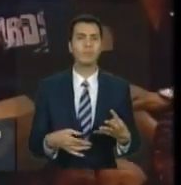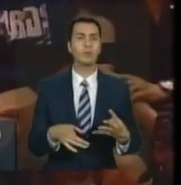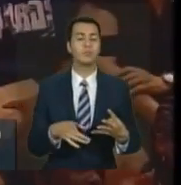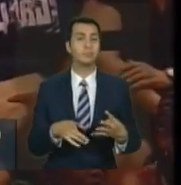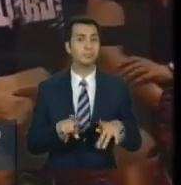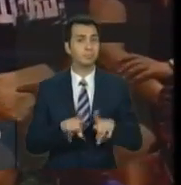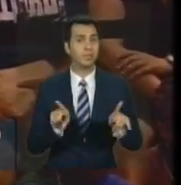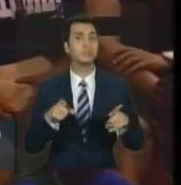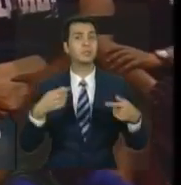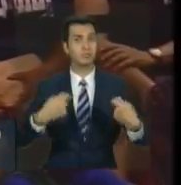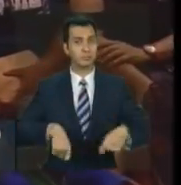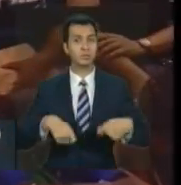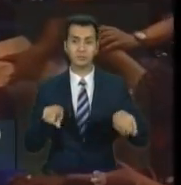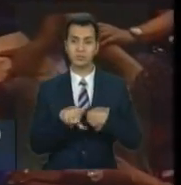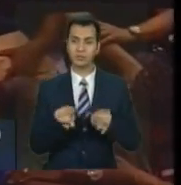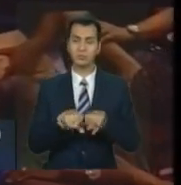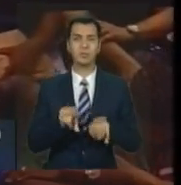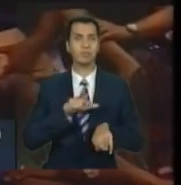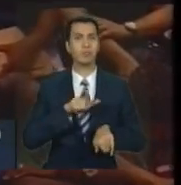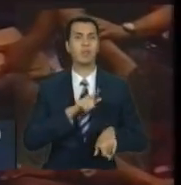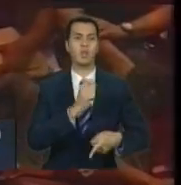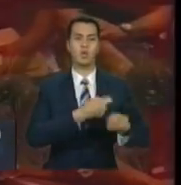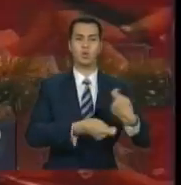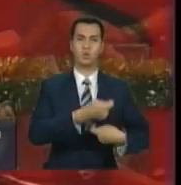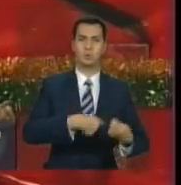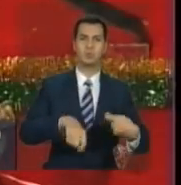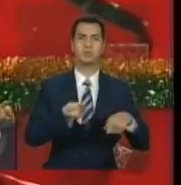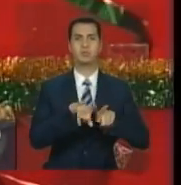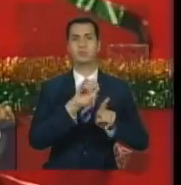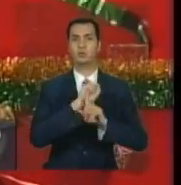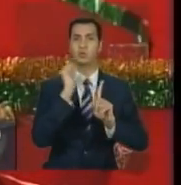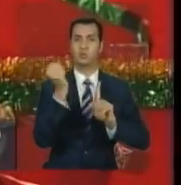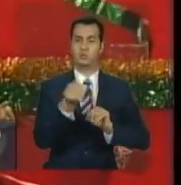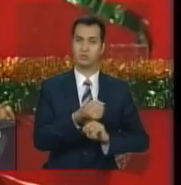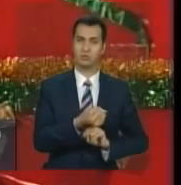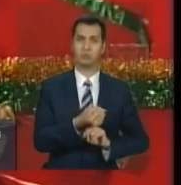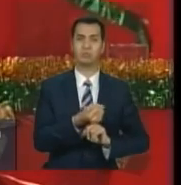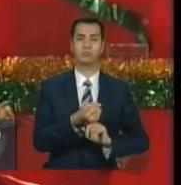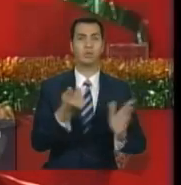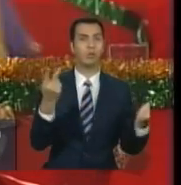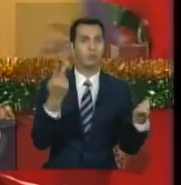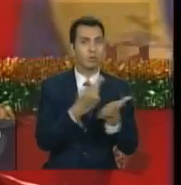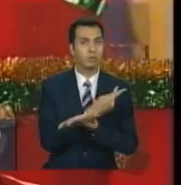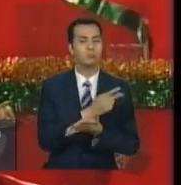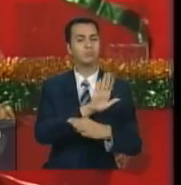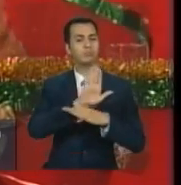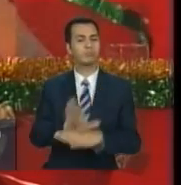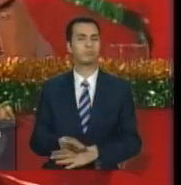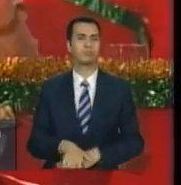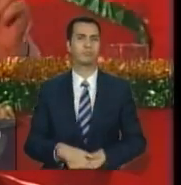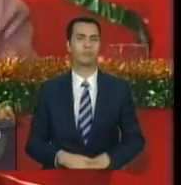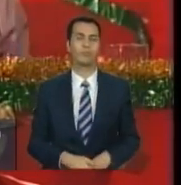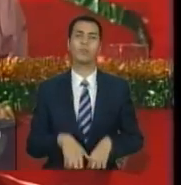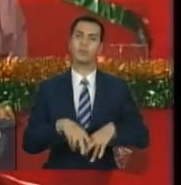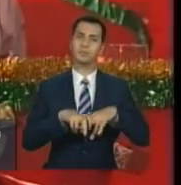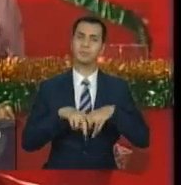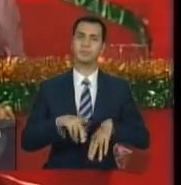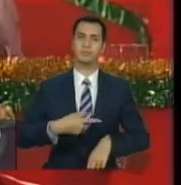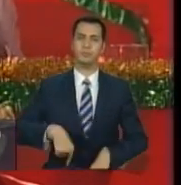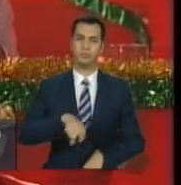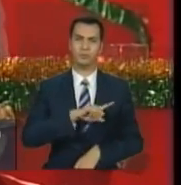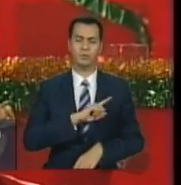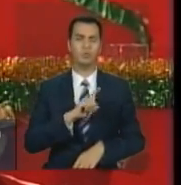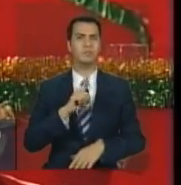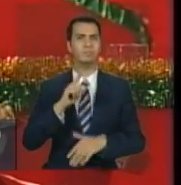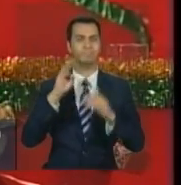ter consequências econômicas e sociais. Daí porque a nossa maior obsessão com